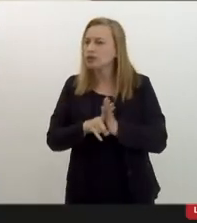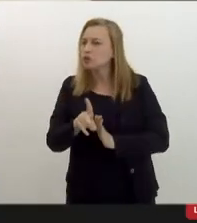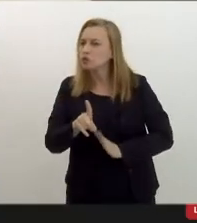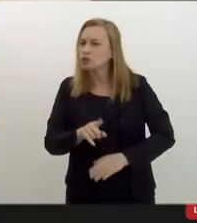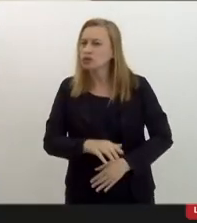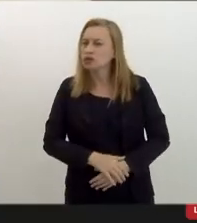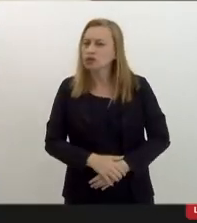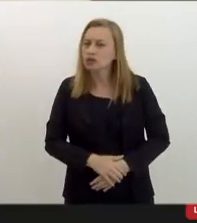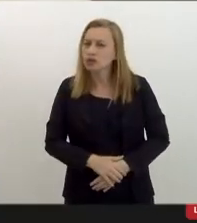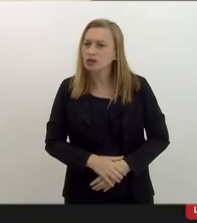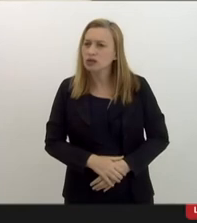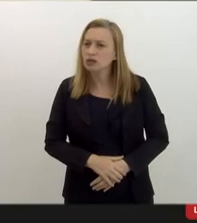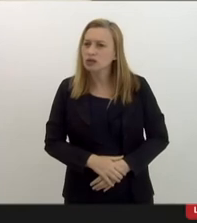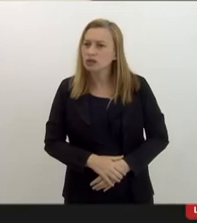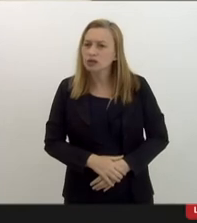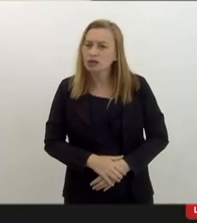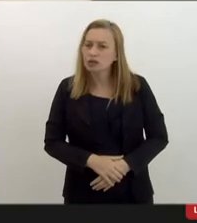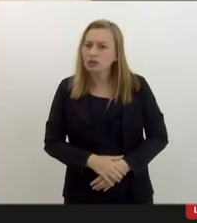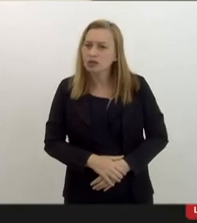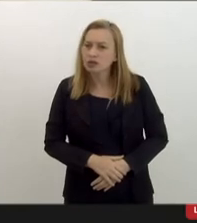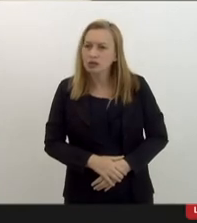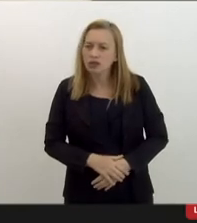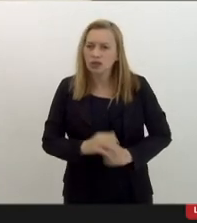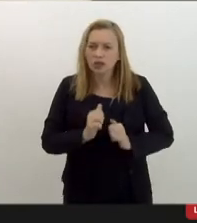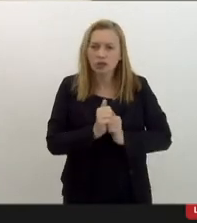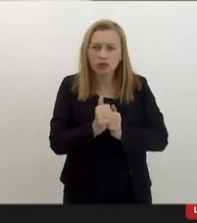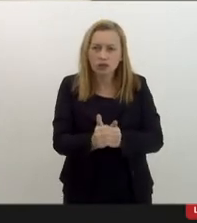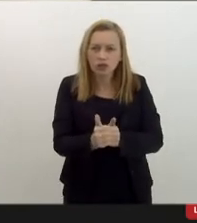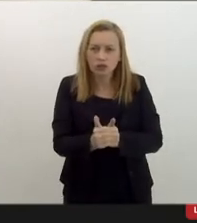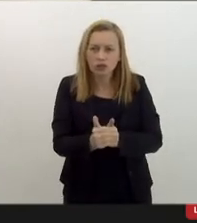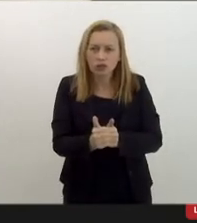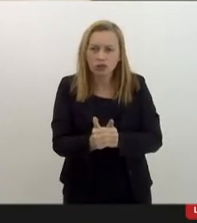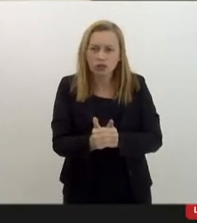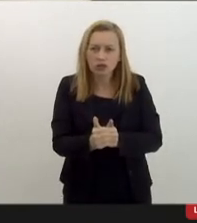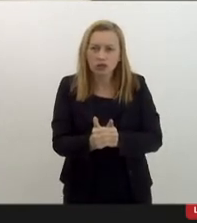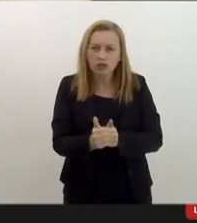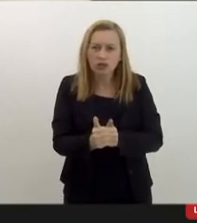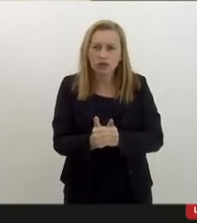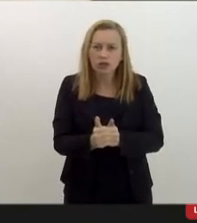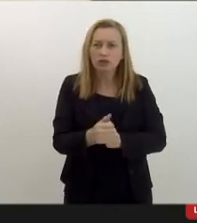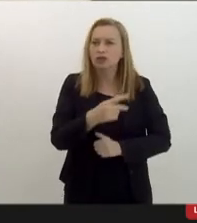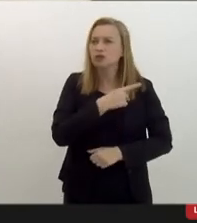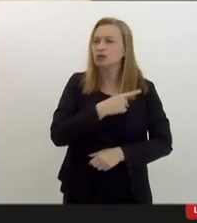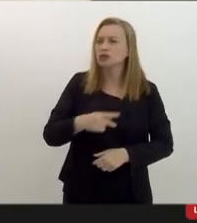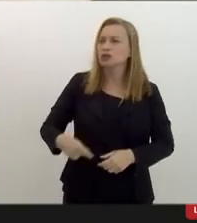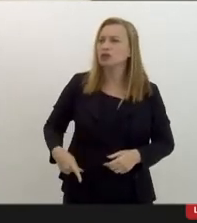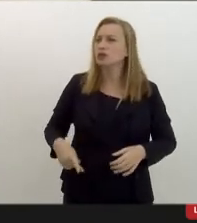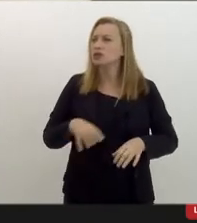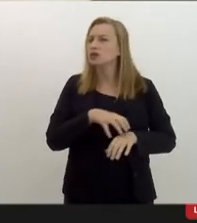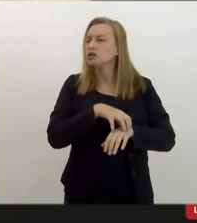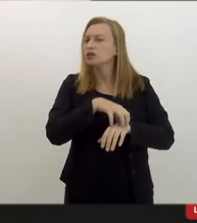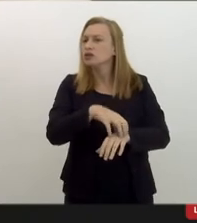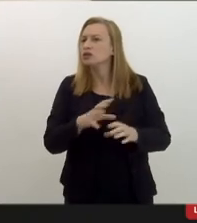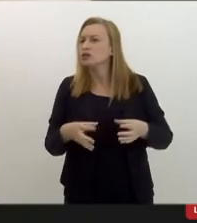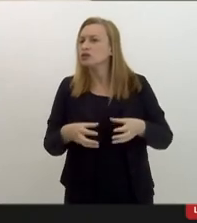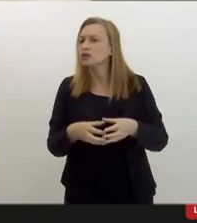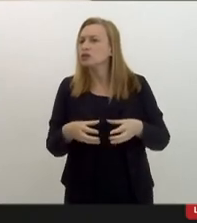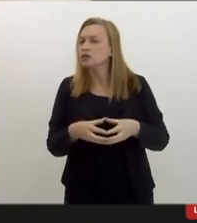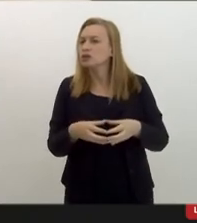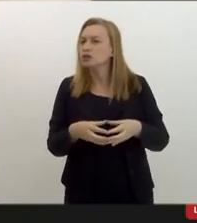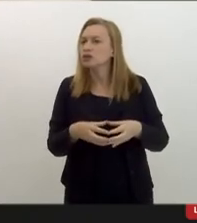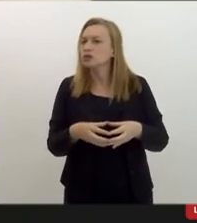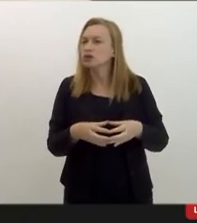Graça é o que faz presente a condição pelas peças que estão